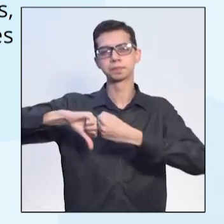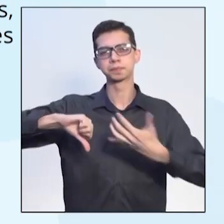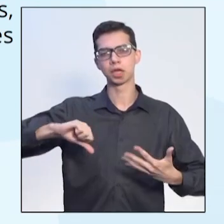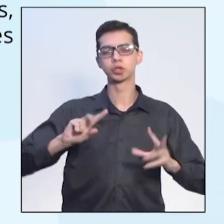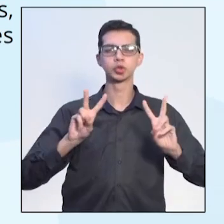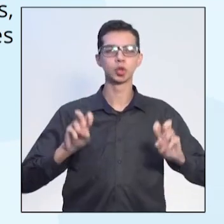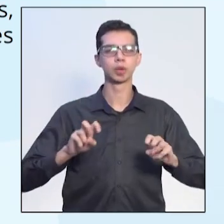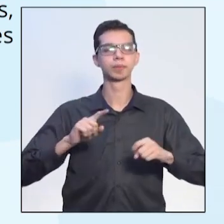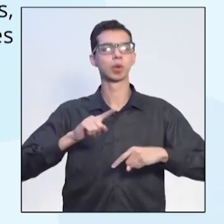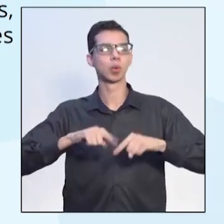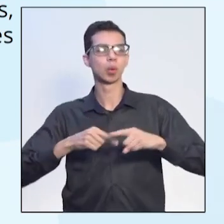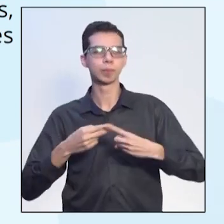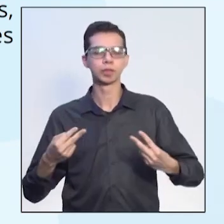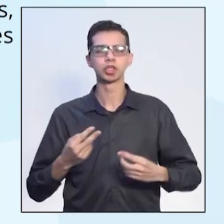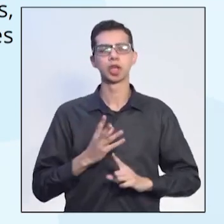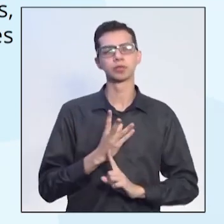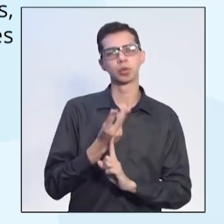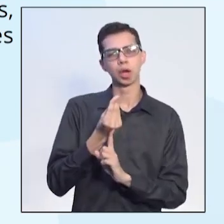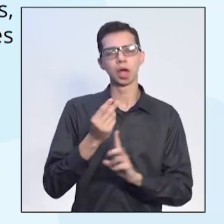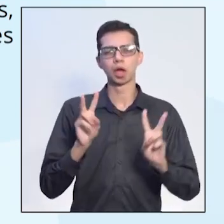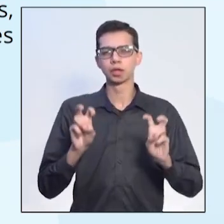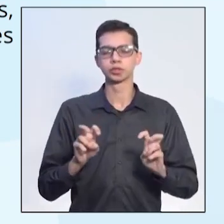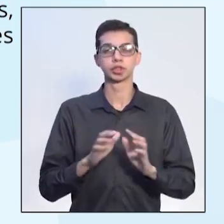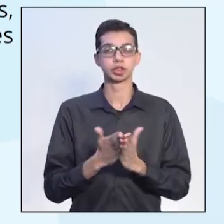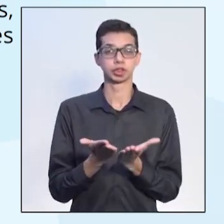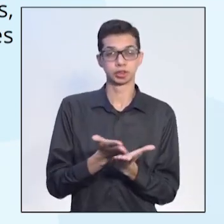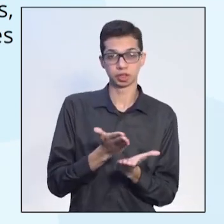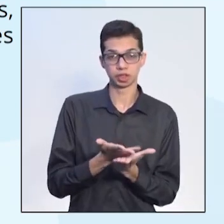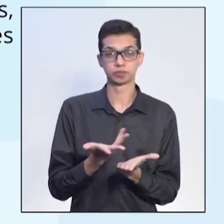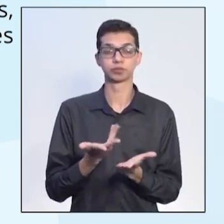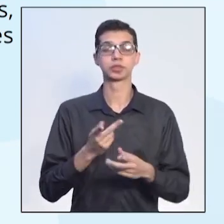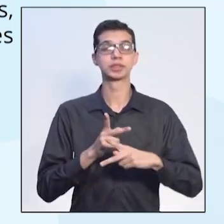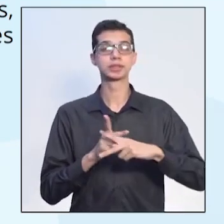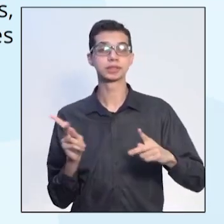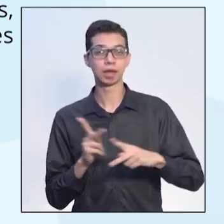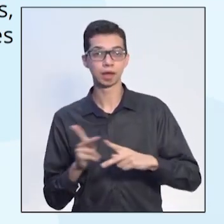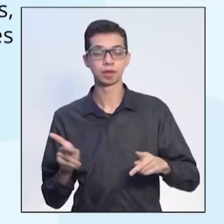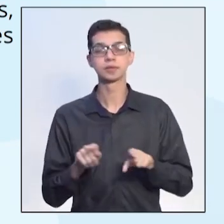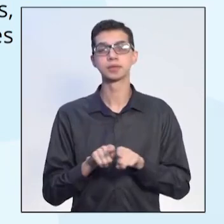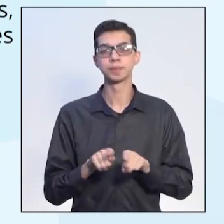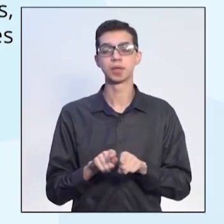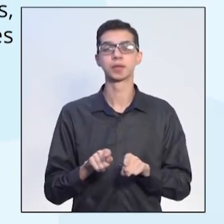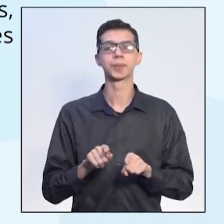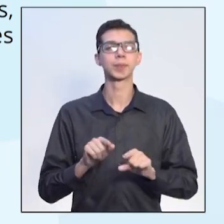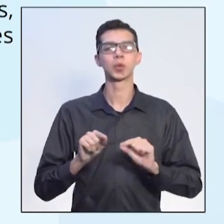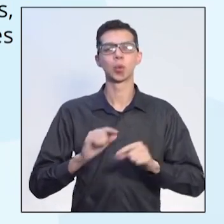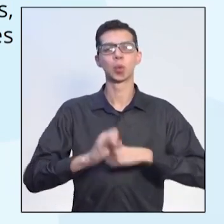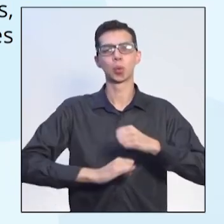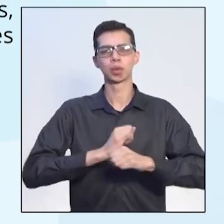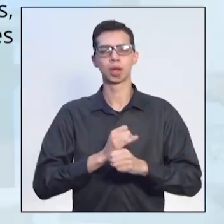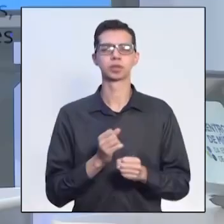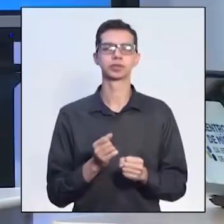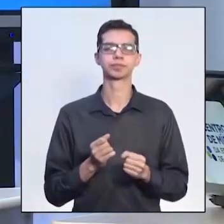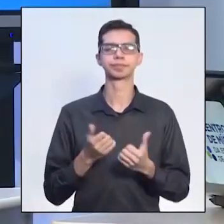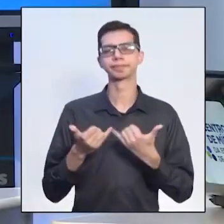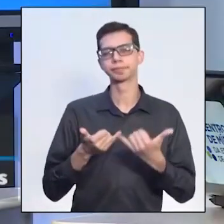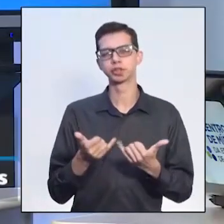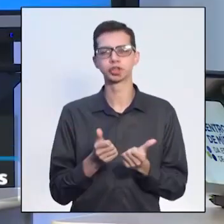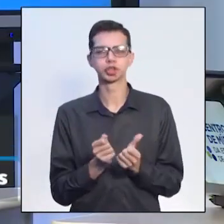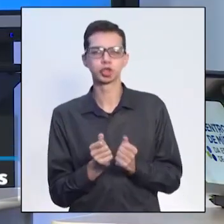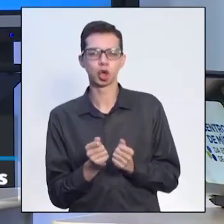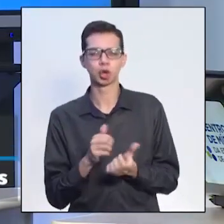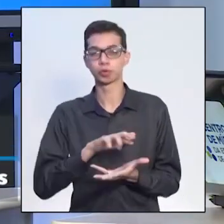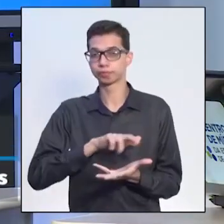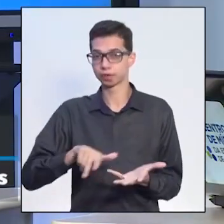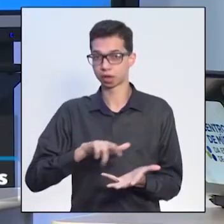sobre filmes, livros, séries, jogos online, peças de teatro, exposições artísticas, entre outros. No caso da